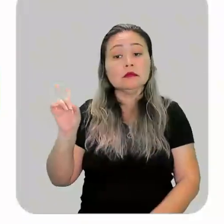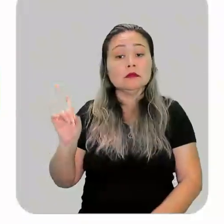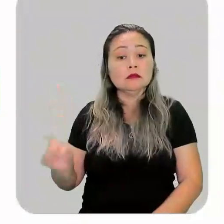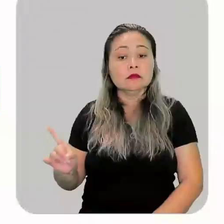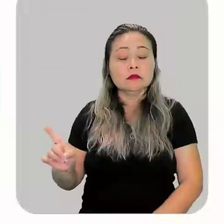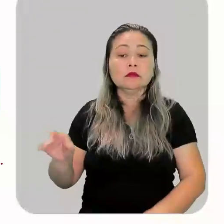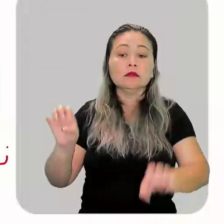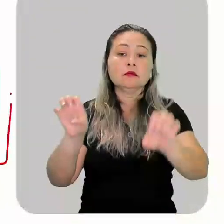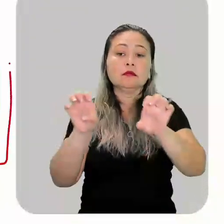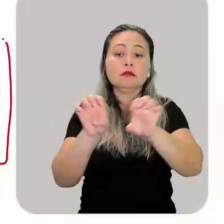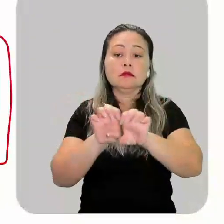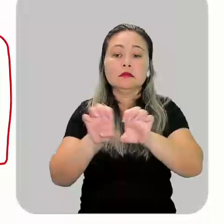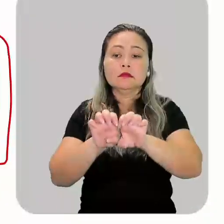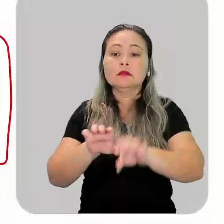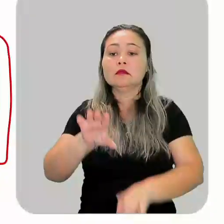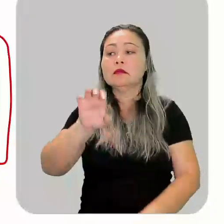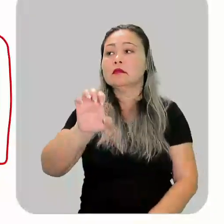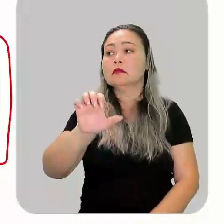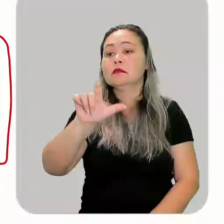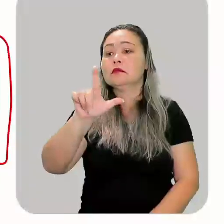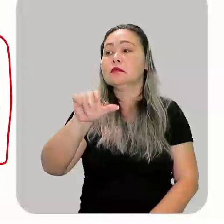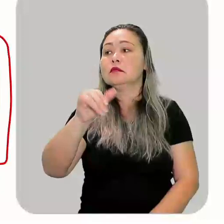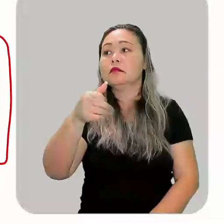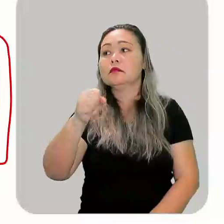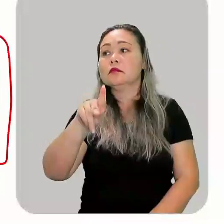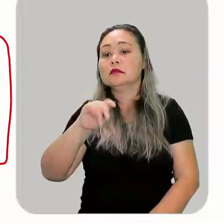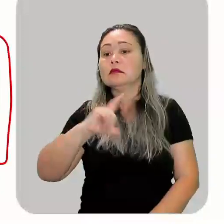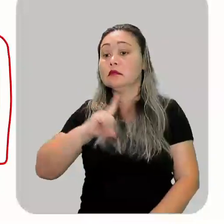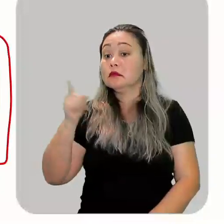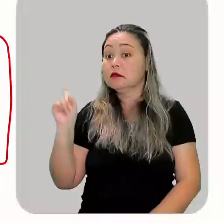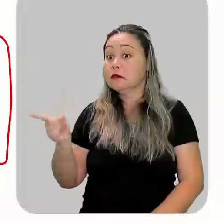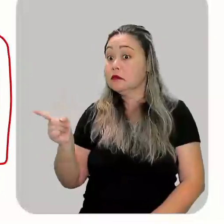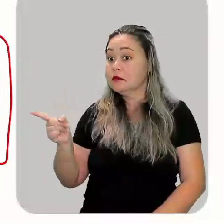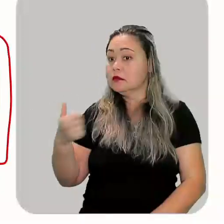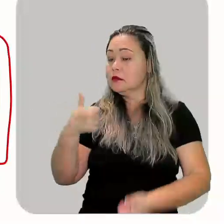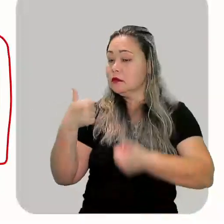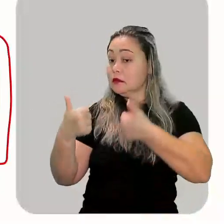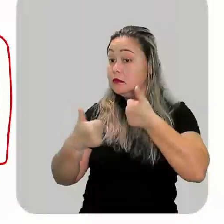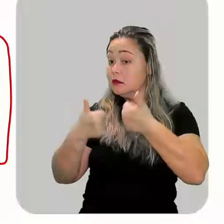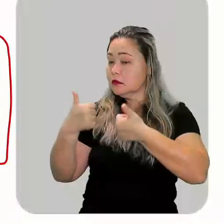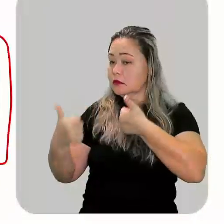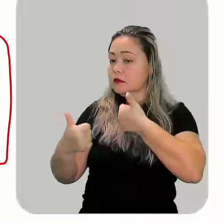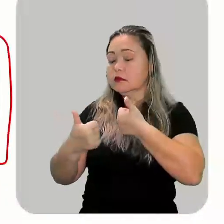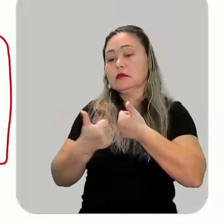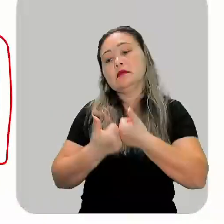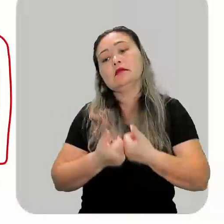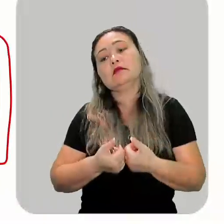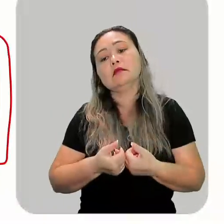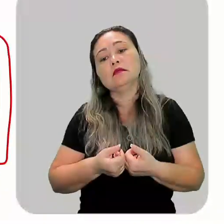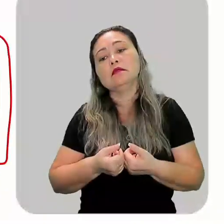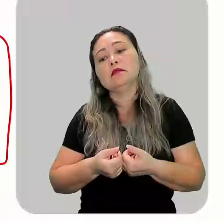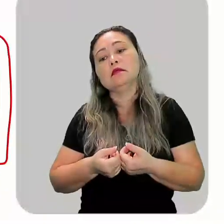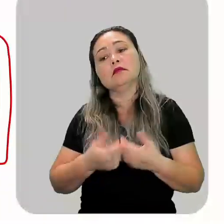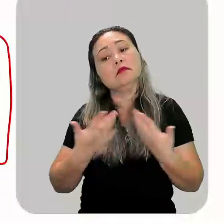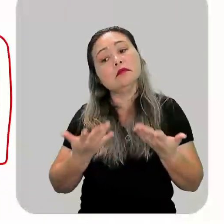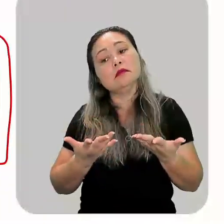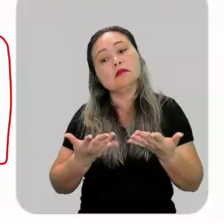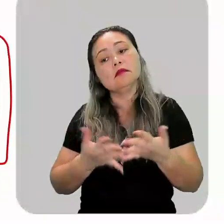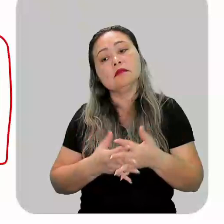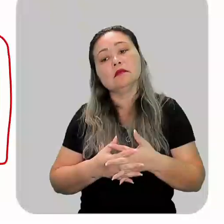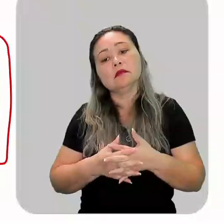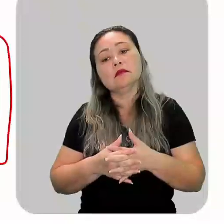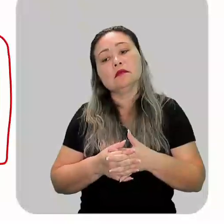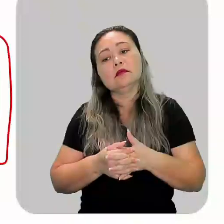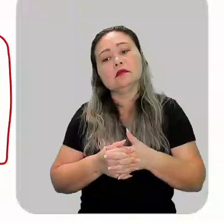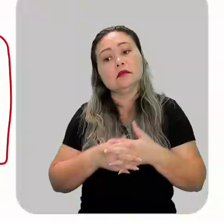é a equação da elipse nessas condições. Beleza. E aí?